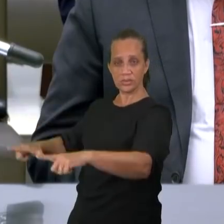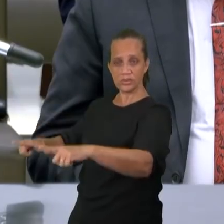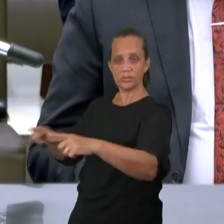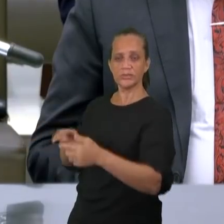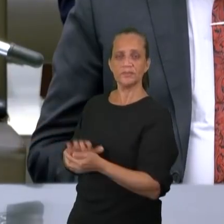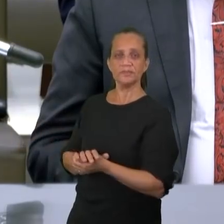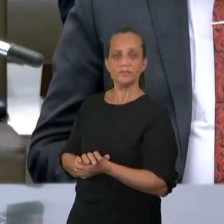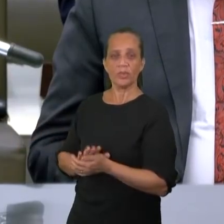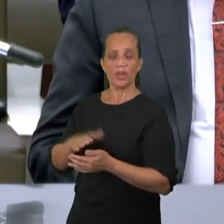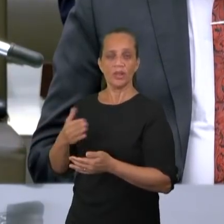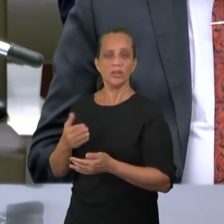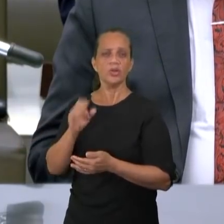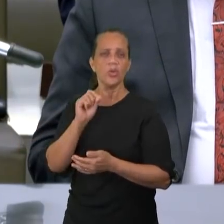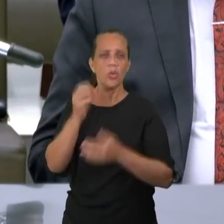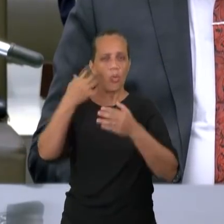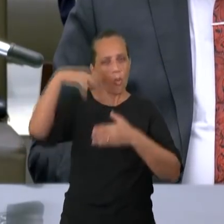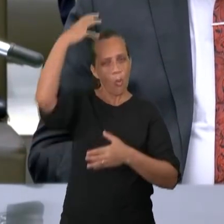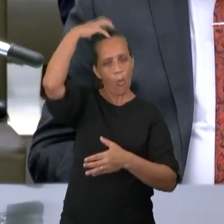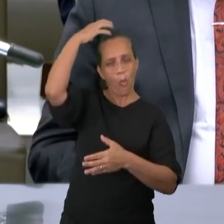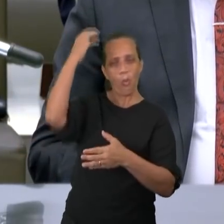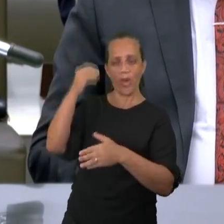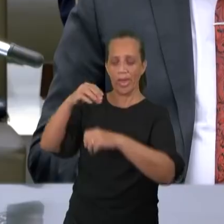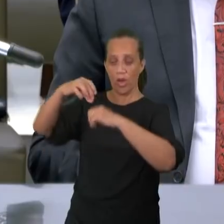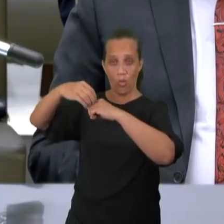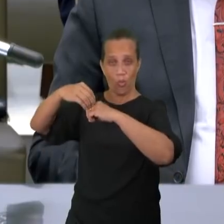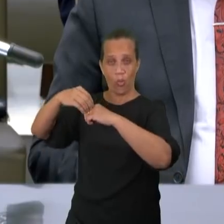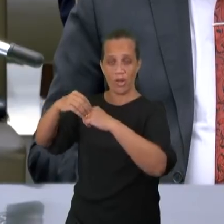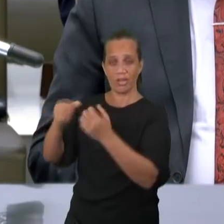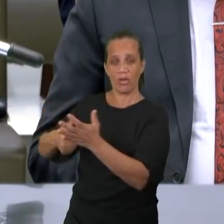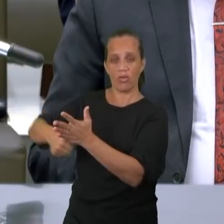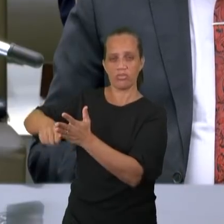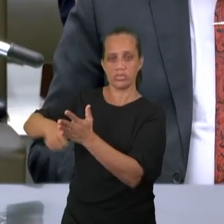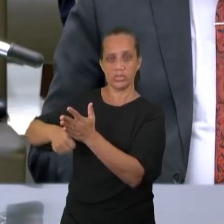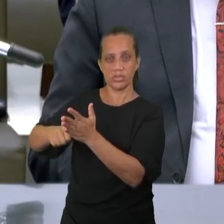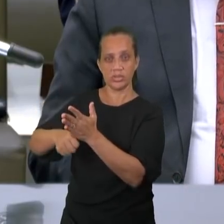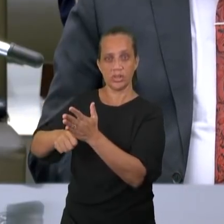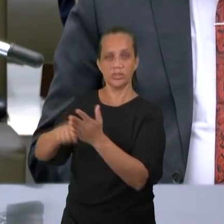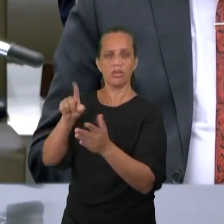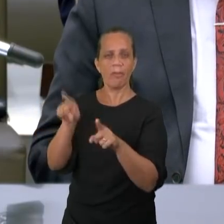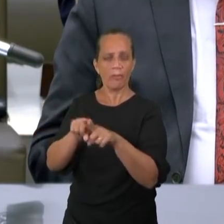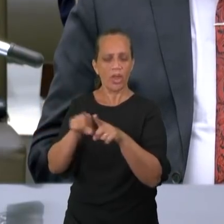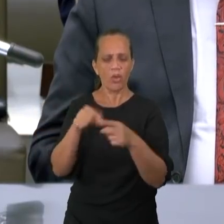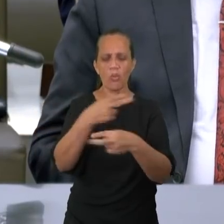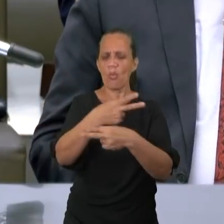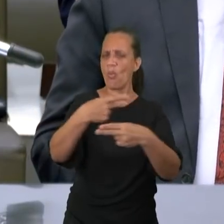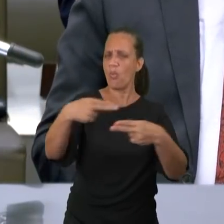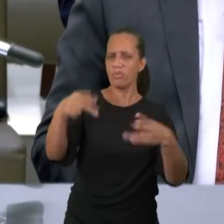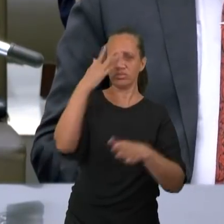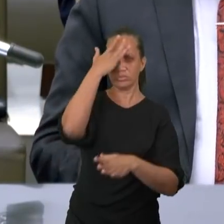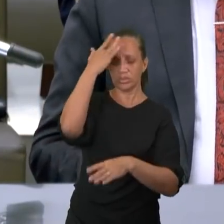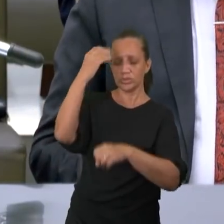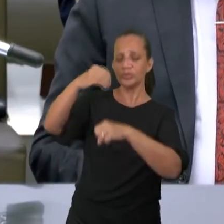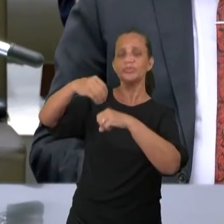E o rei selou com o seu anel e com o anel dos seus grandes,